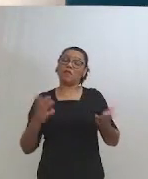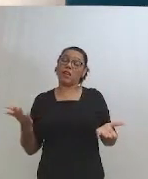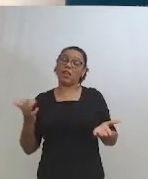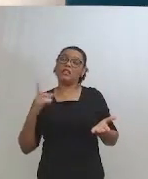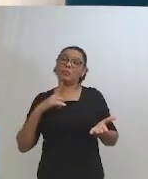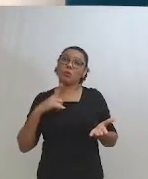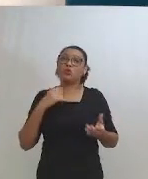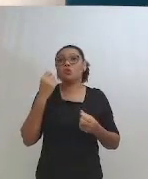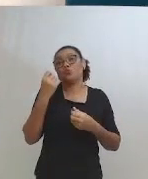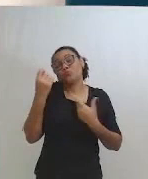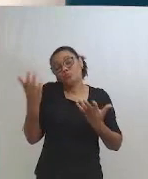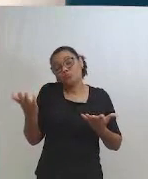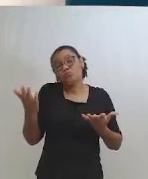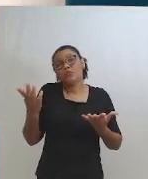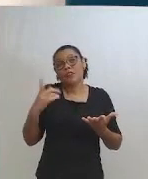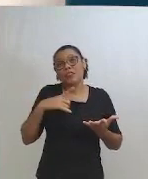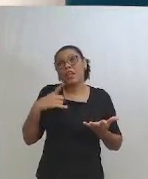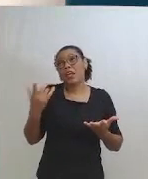isso.